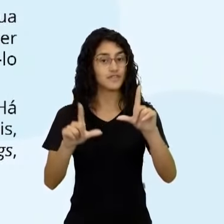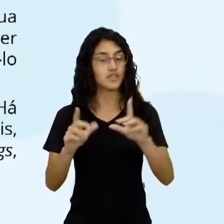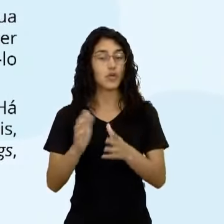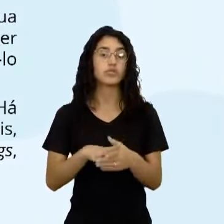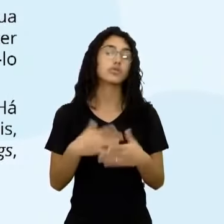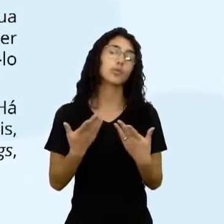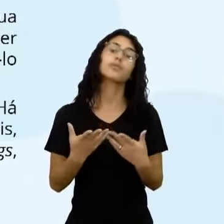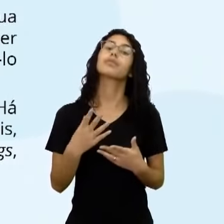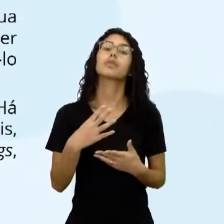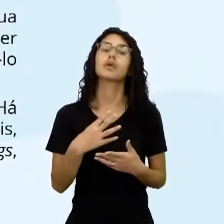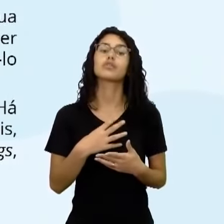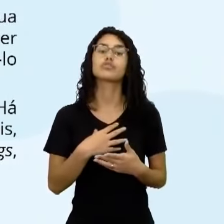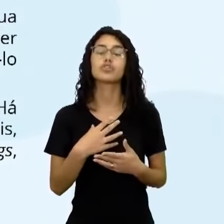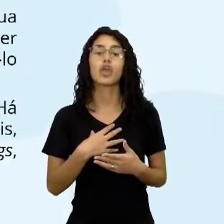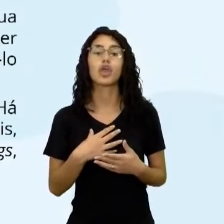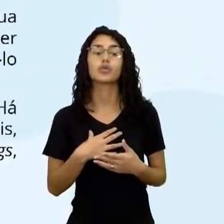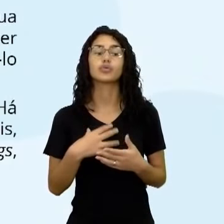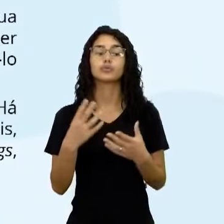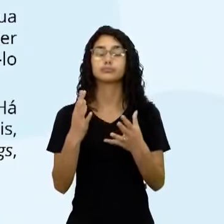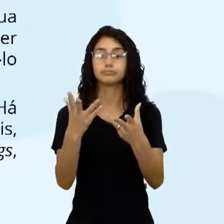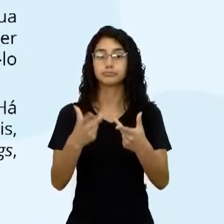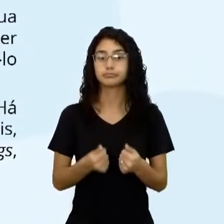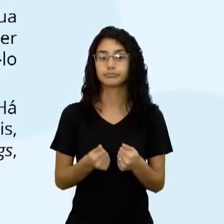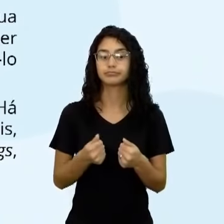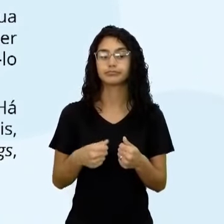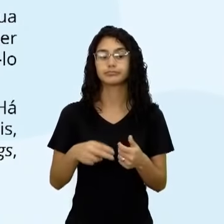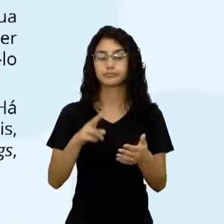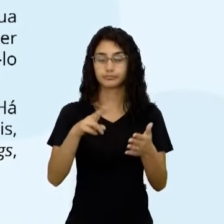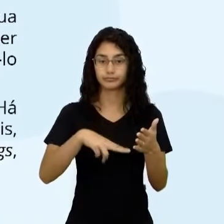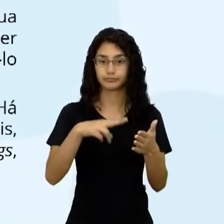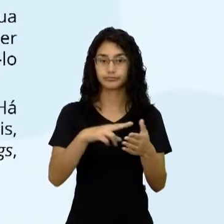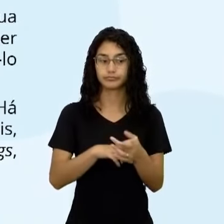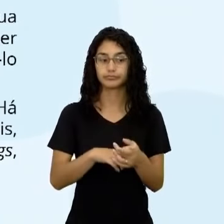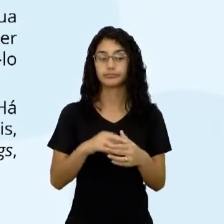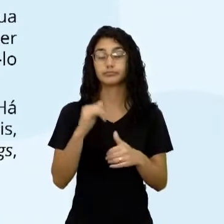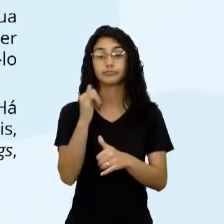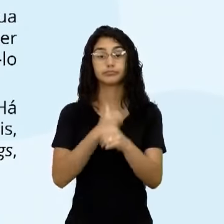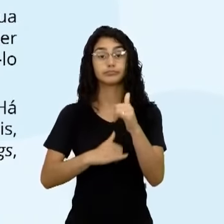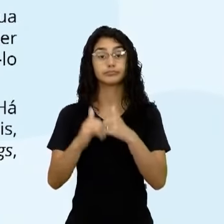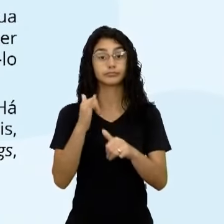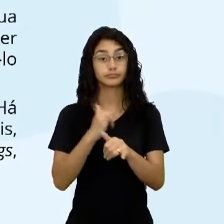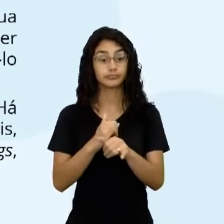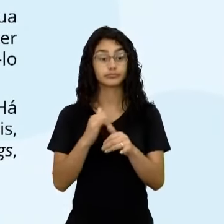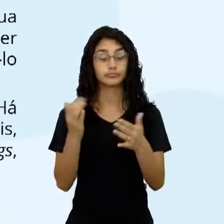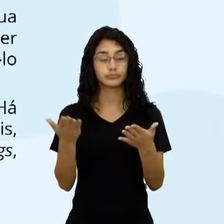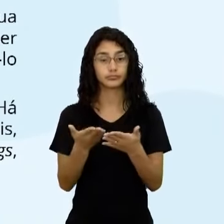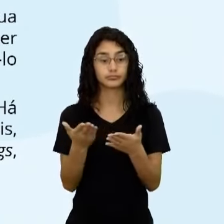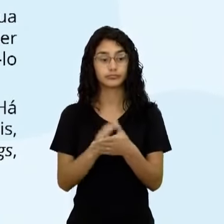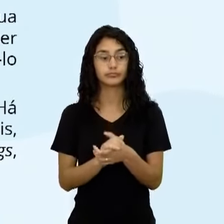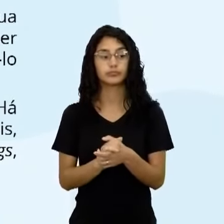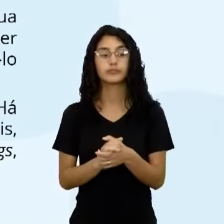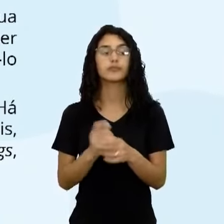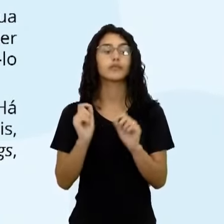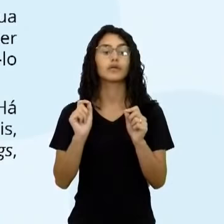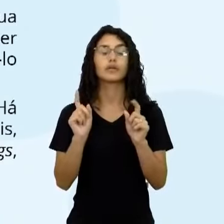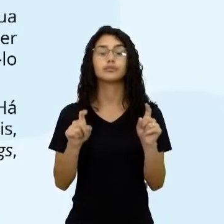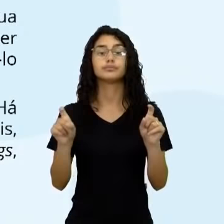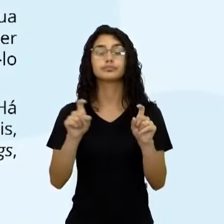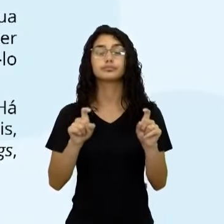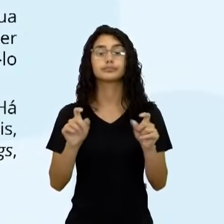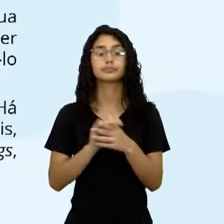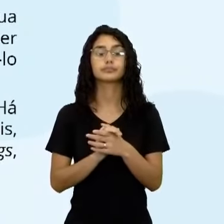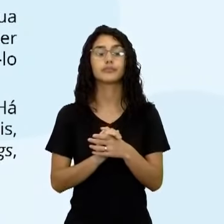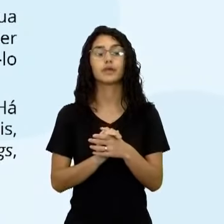são formas como a gente recebe os textos e os virtuais e os meios virtuais que agora tão ligado universo da informática na internet